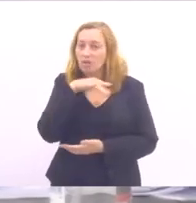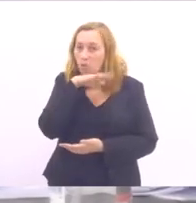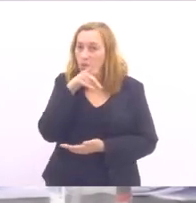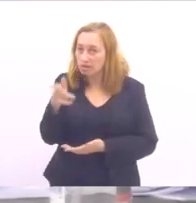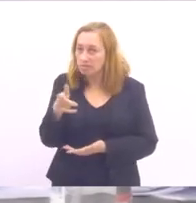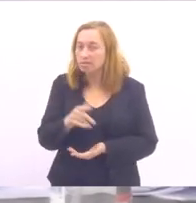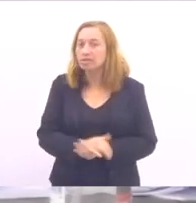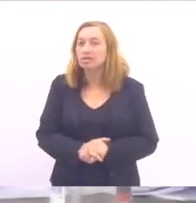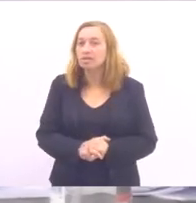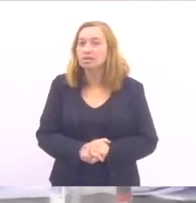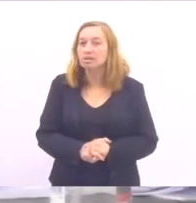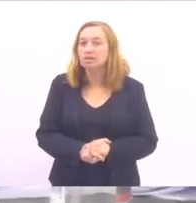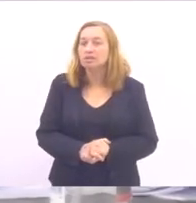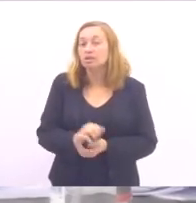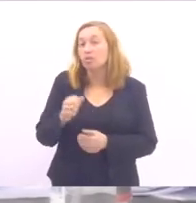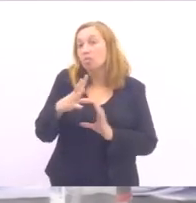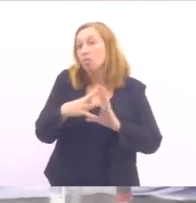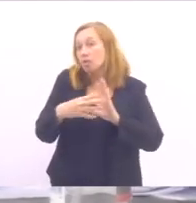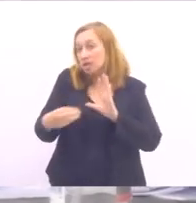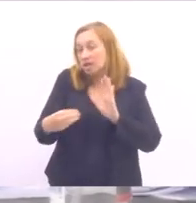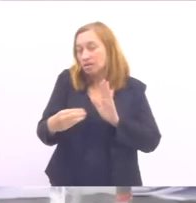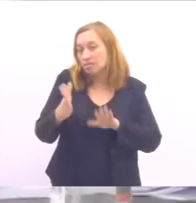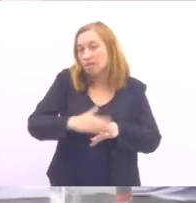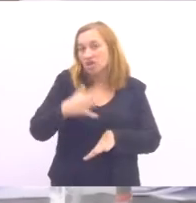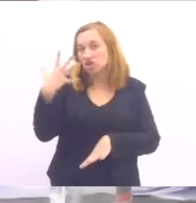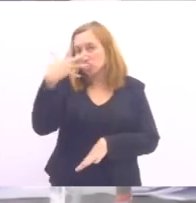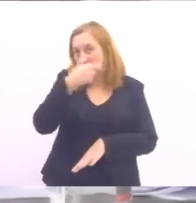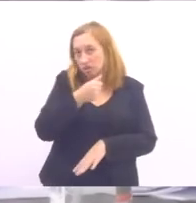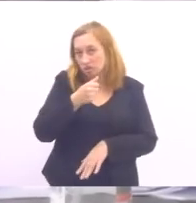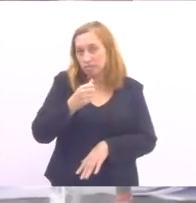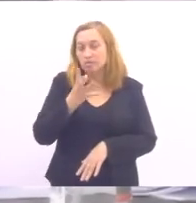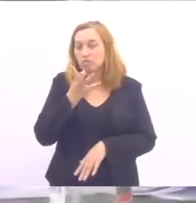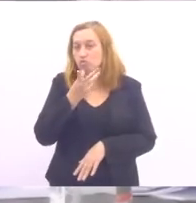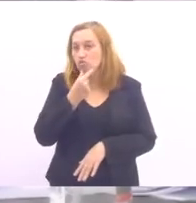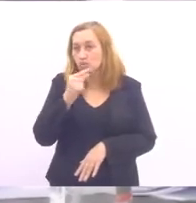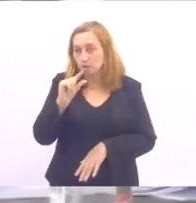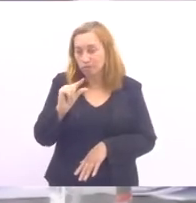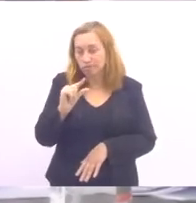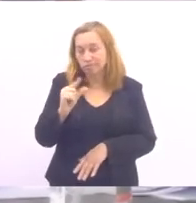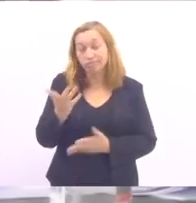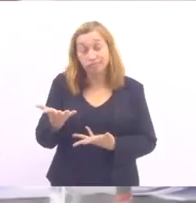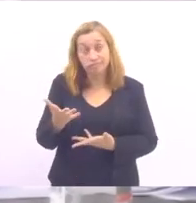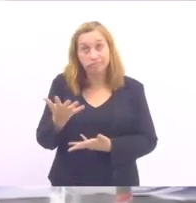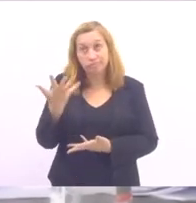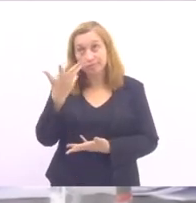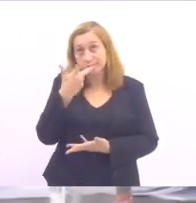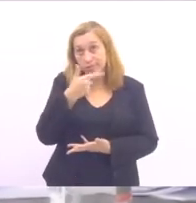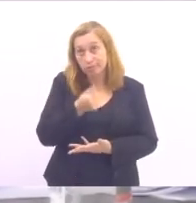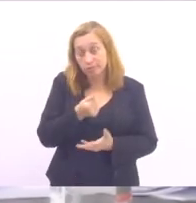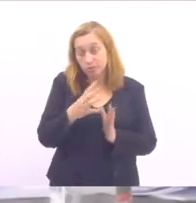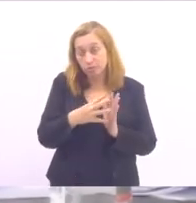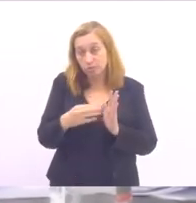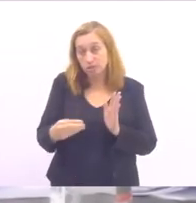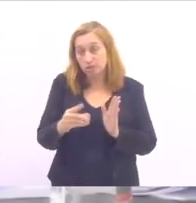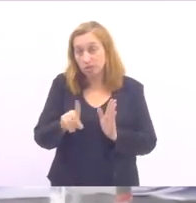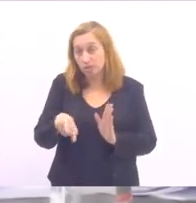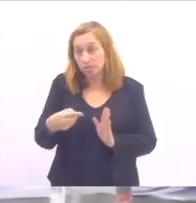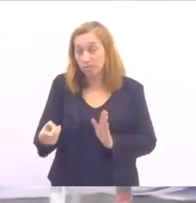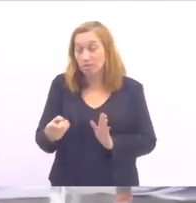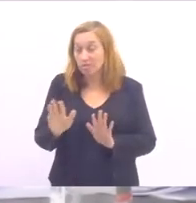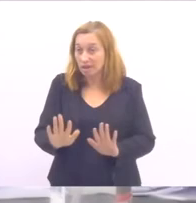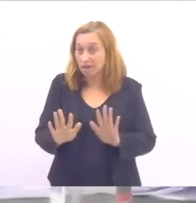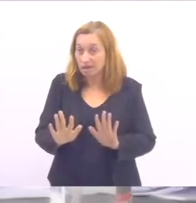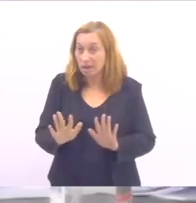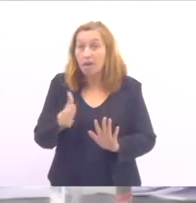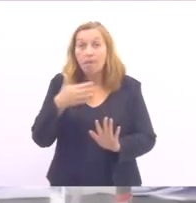aquilo. Iam fazer um modelo mais bonito. Aí demorou um tempão, fizeram um modelo lindo. Aí depois disseram, não, mas peraí,